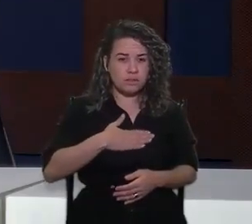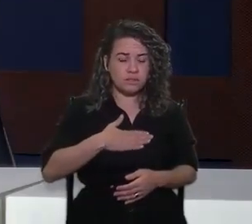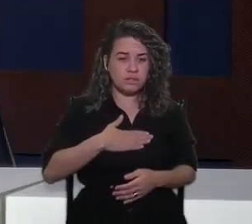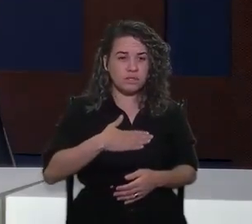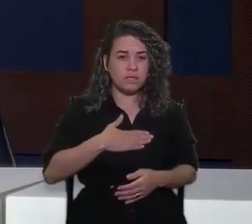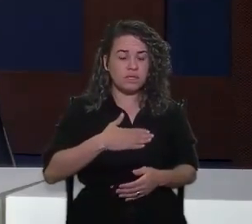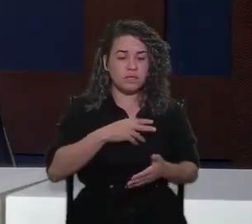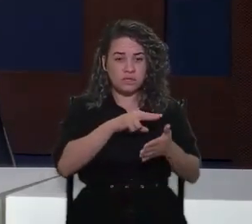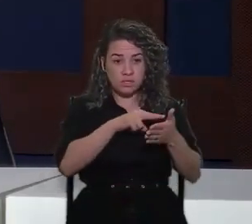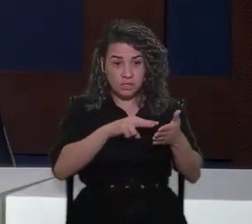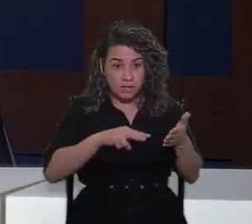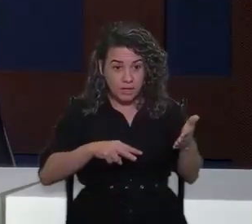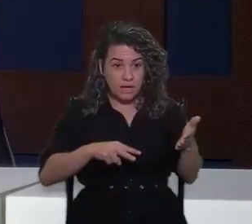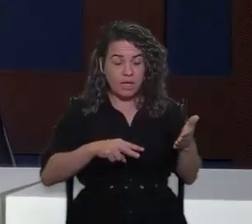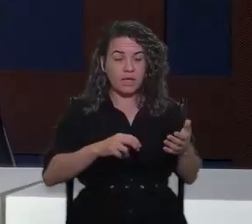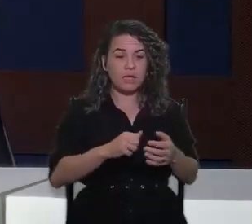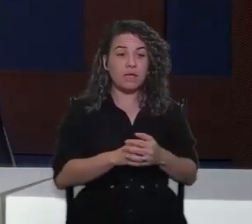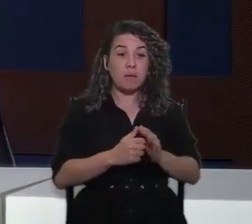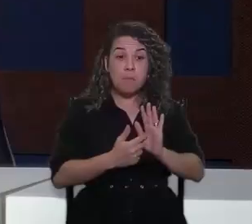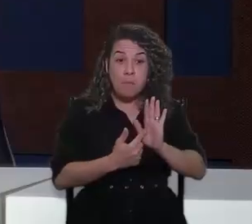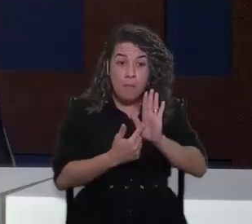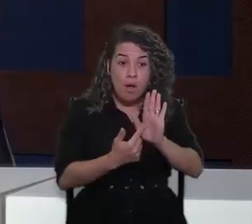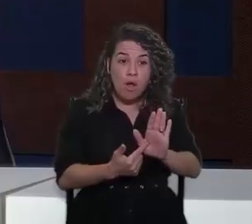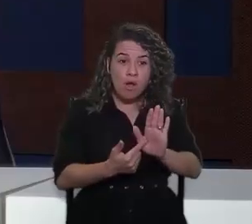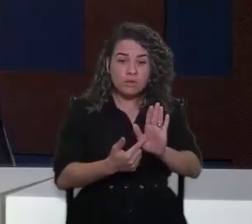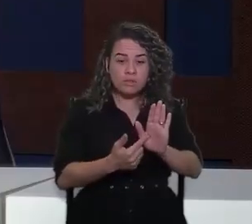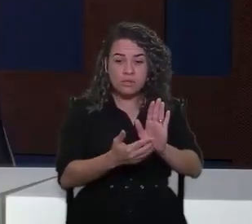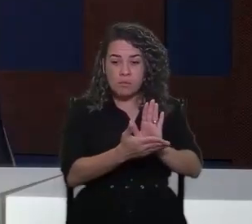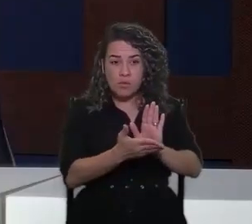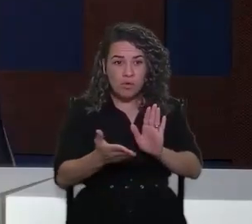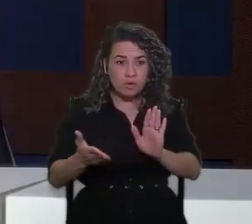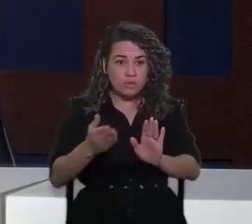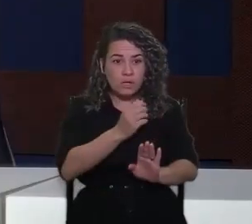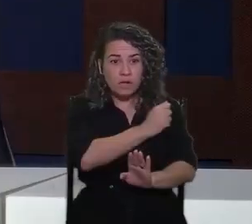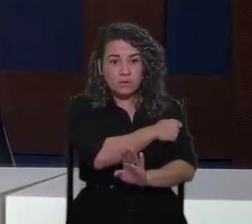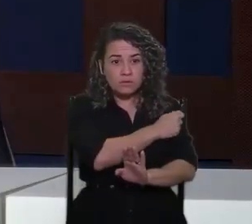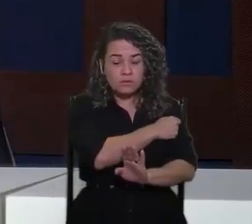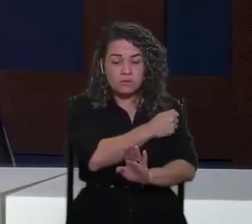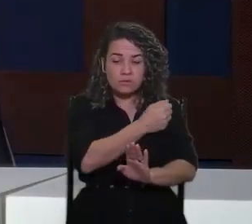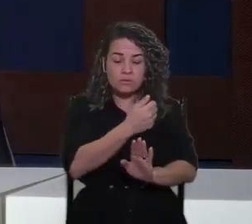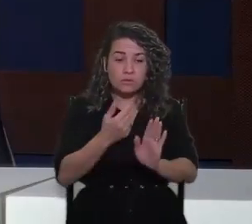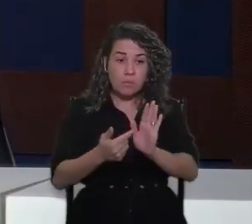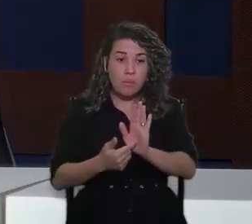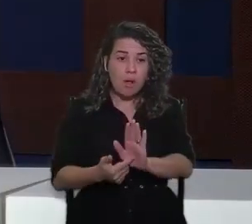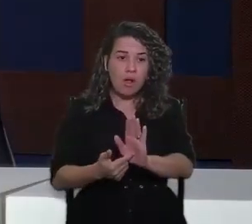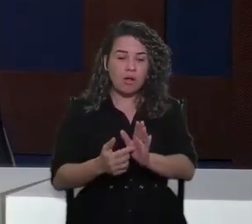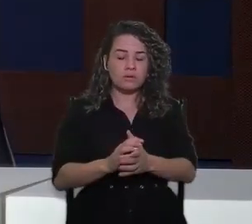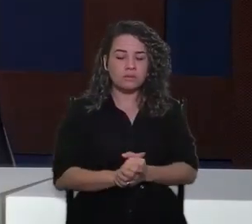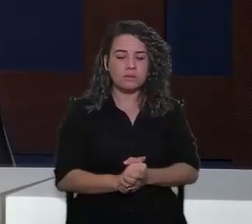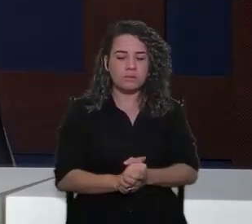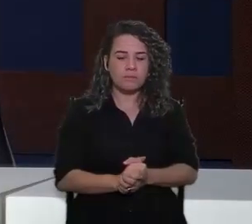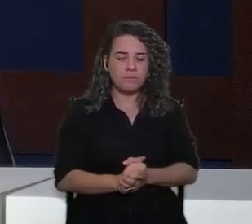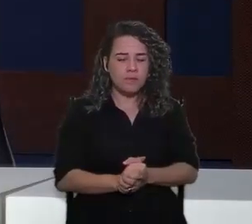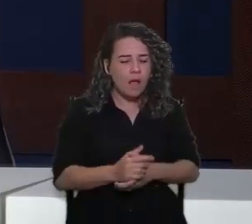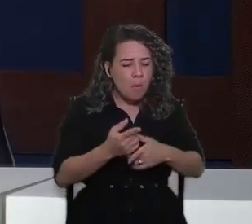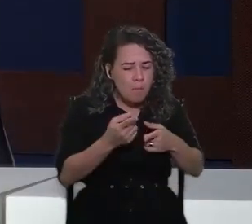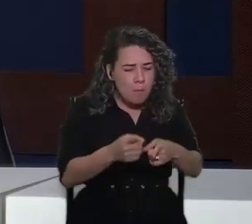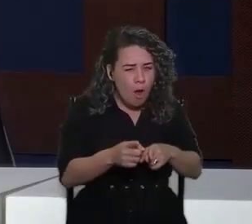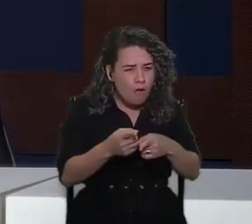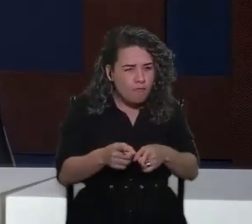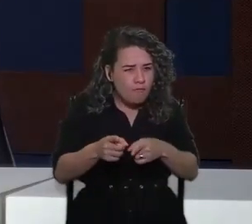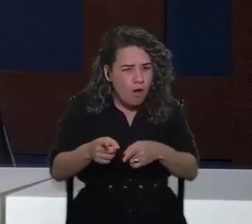essa paixão pela leitura para os seus alunos. Provoquem os seus alunos e façam os seus